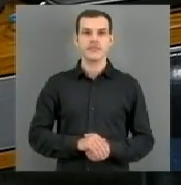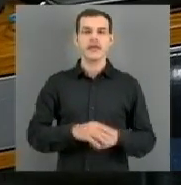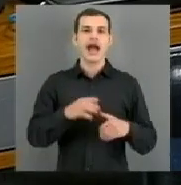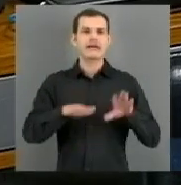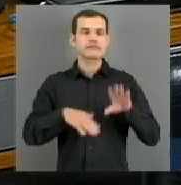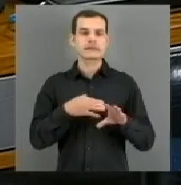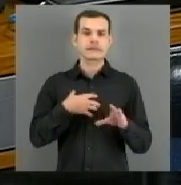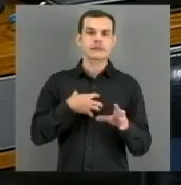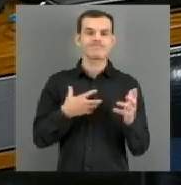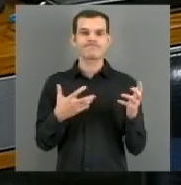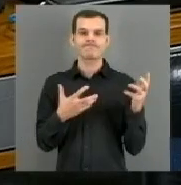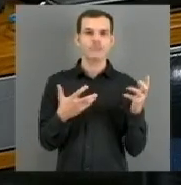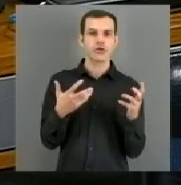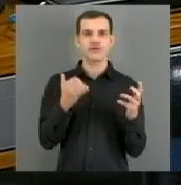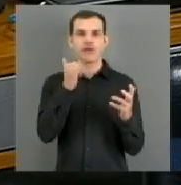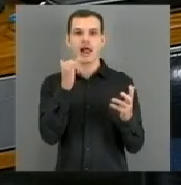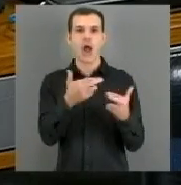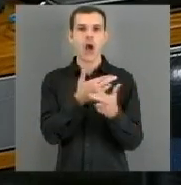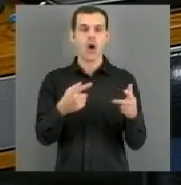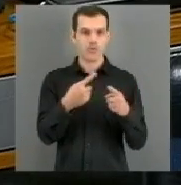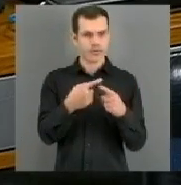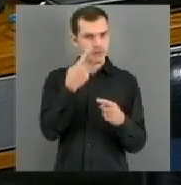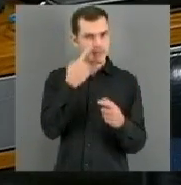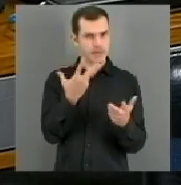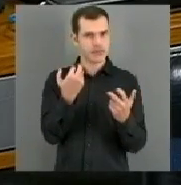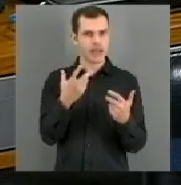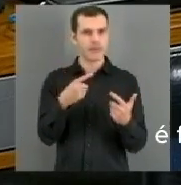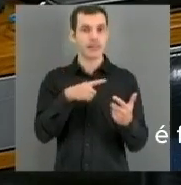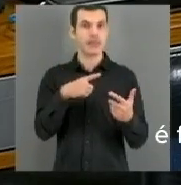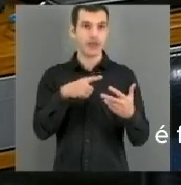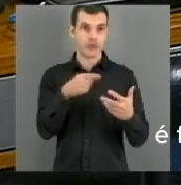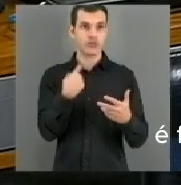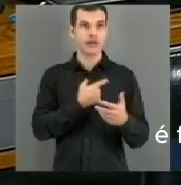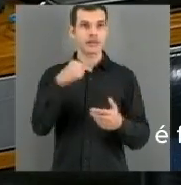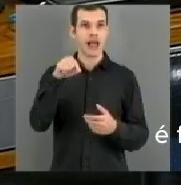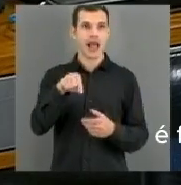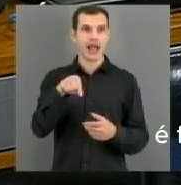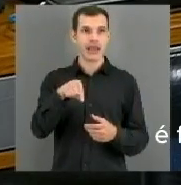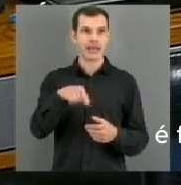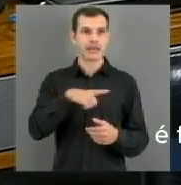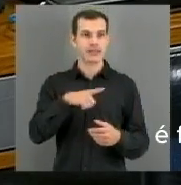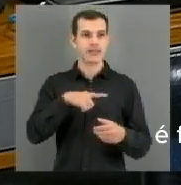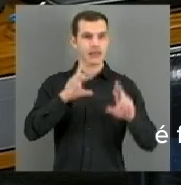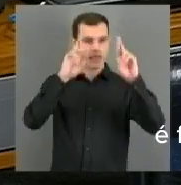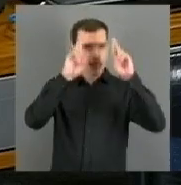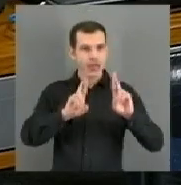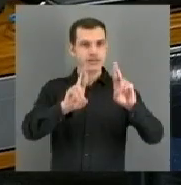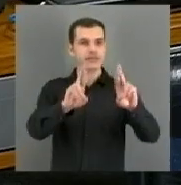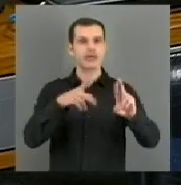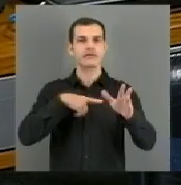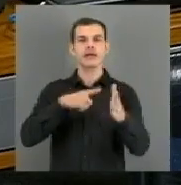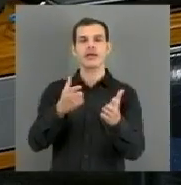aqui o senhor está vendo o nível de respeito e nós vamos fazer os questionamentos aqui para o senhor